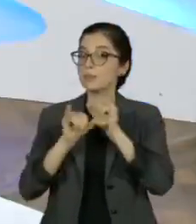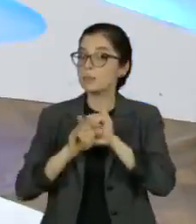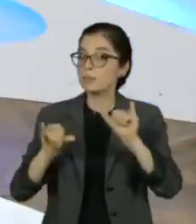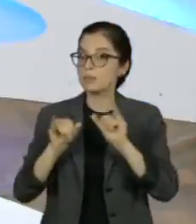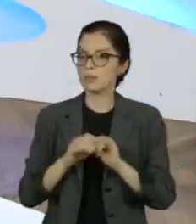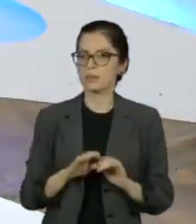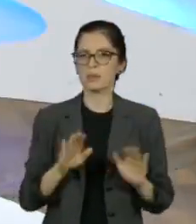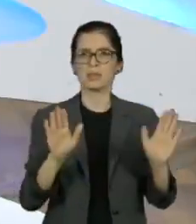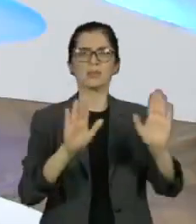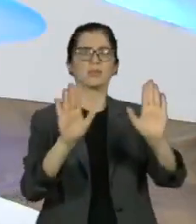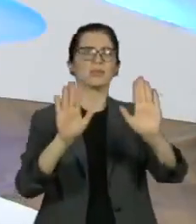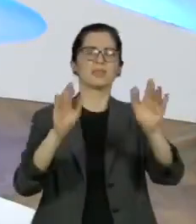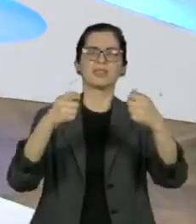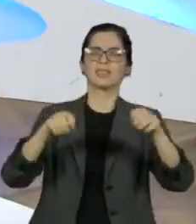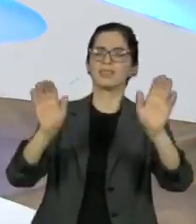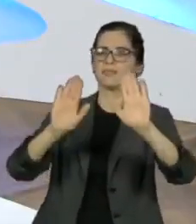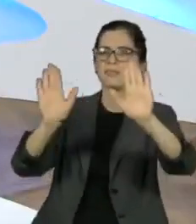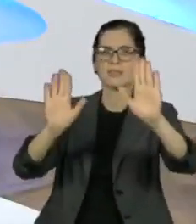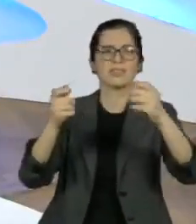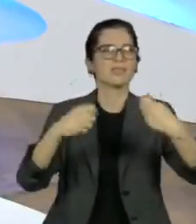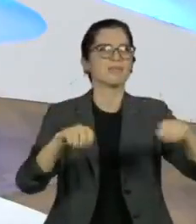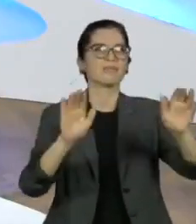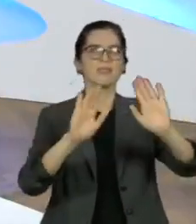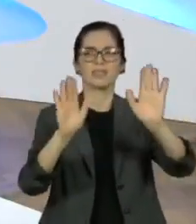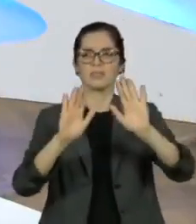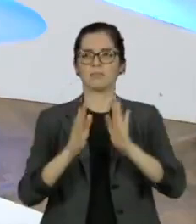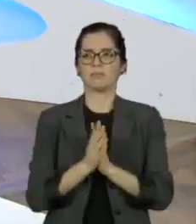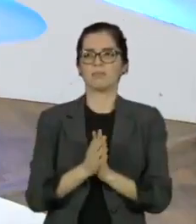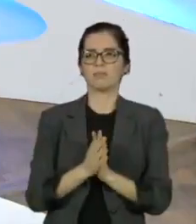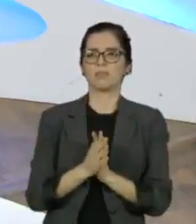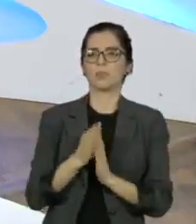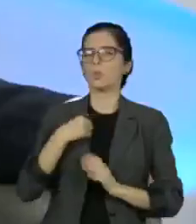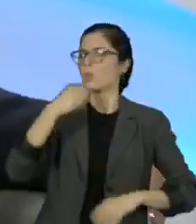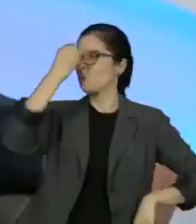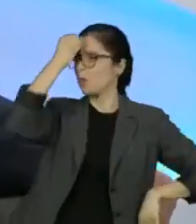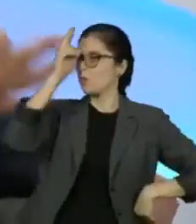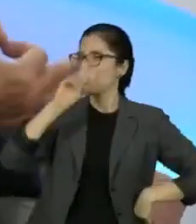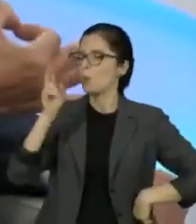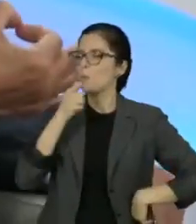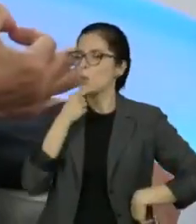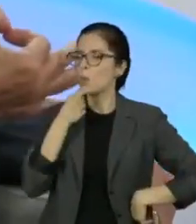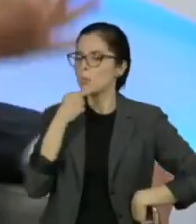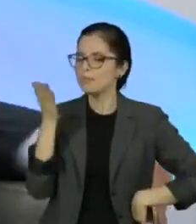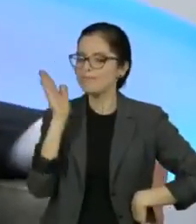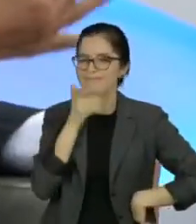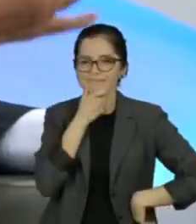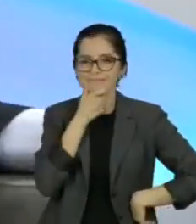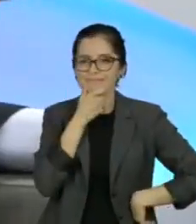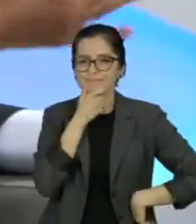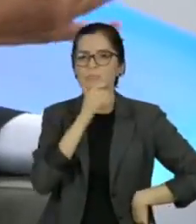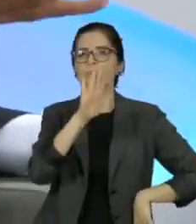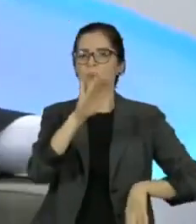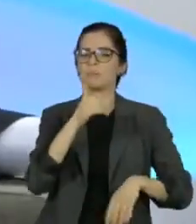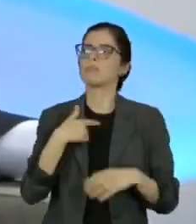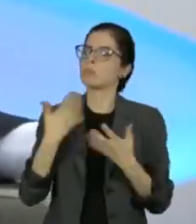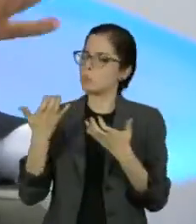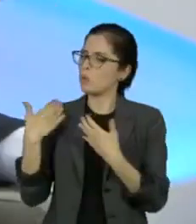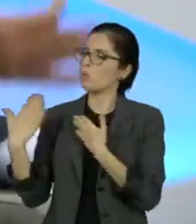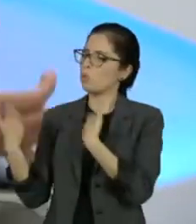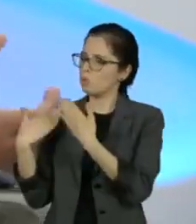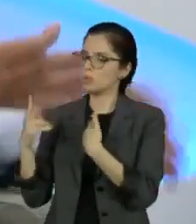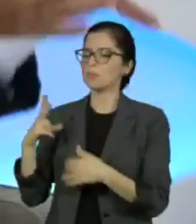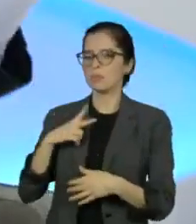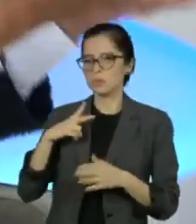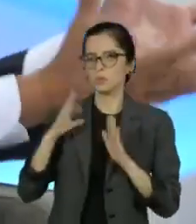precisa agradecer não lembro direito o nome dele não eu digo não faço questão me perdoe porque eu vou aqui vou na sua casa